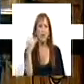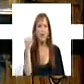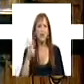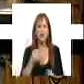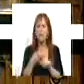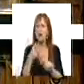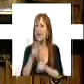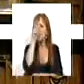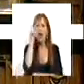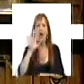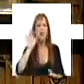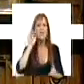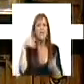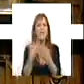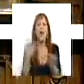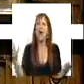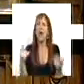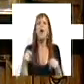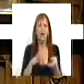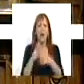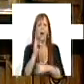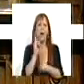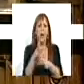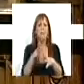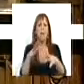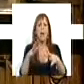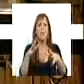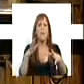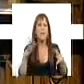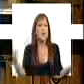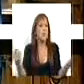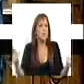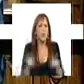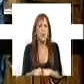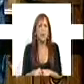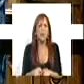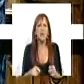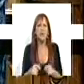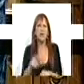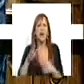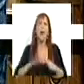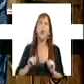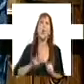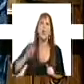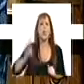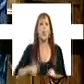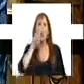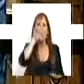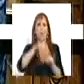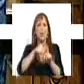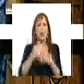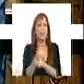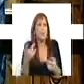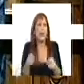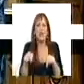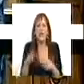as emissões de gases com efeito de estufa vão continuar a aumentar, o que certamente descansou as petrolíferas, porque, pelo menos para